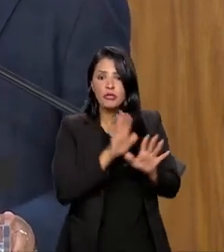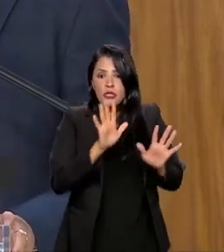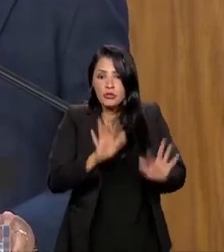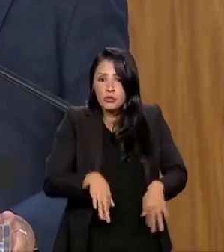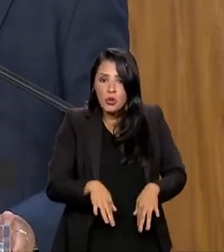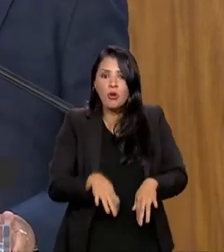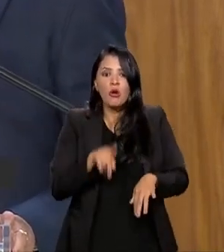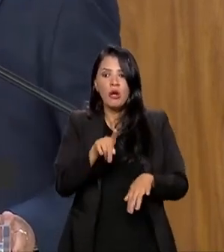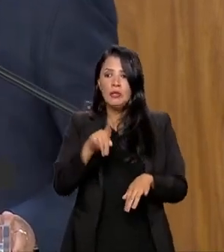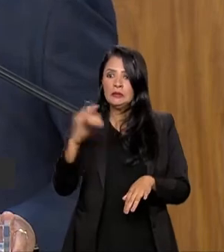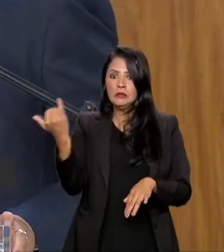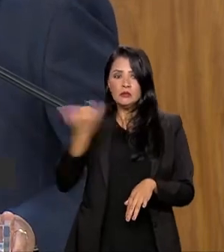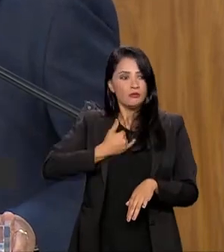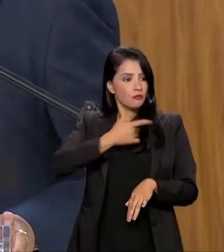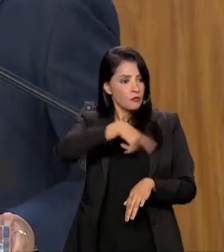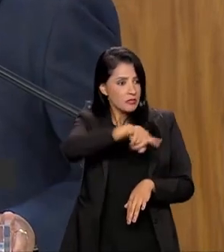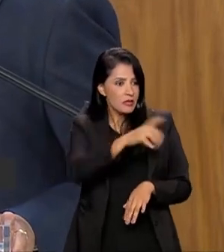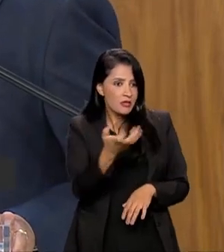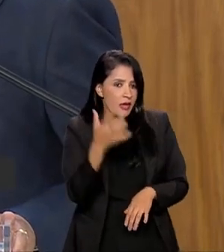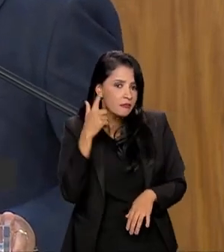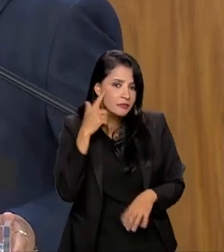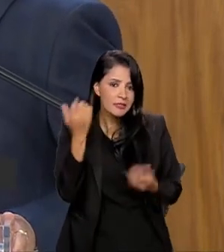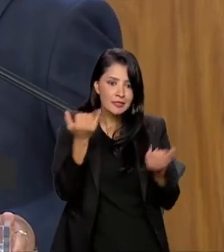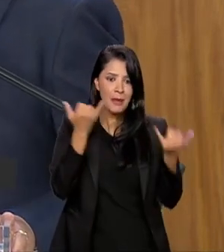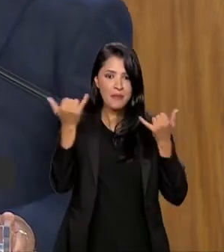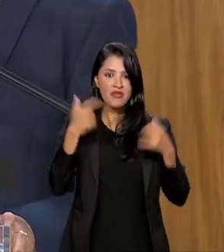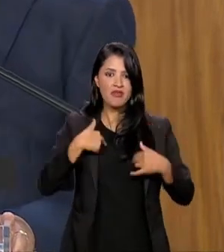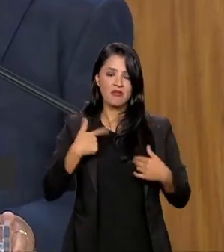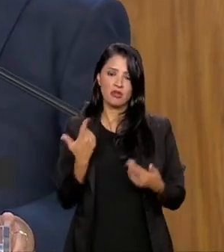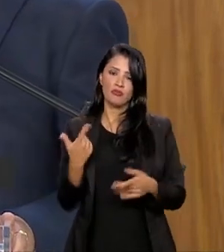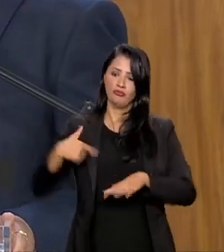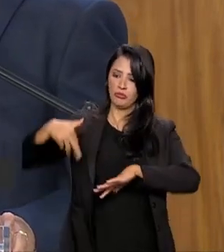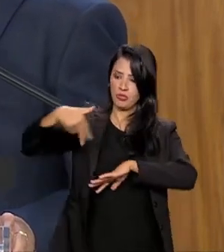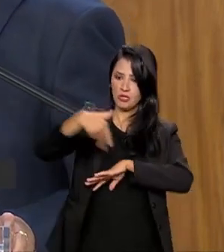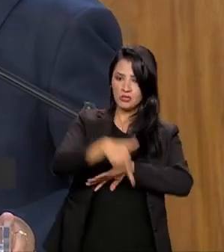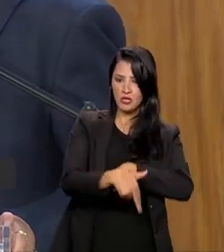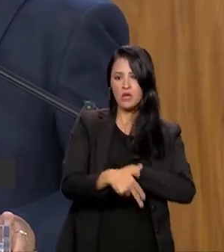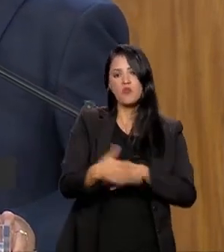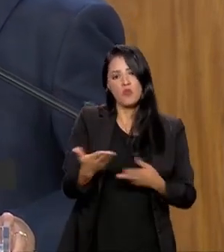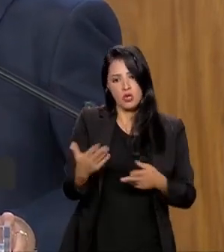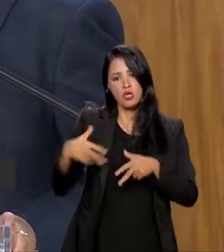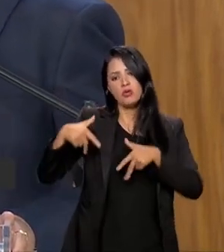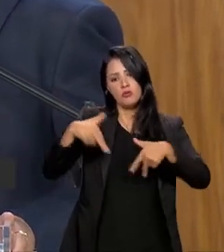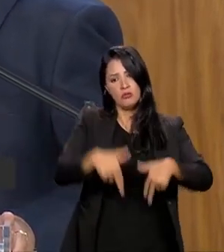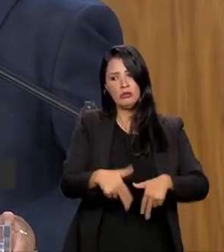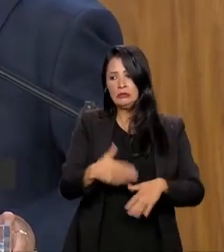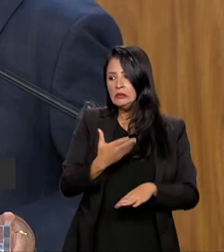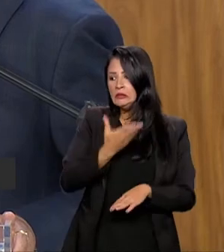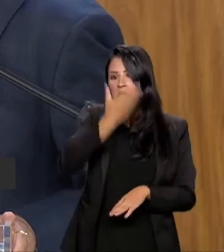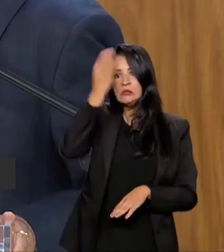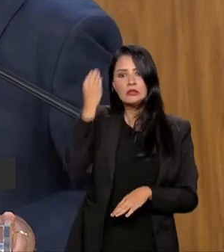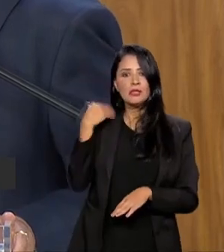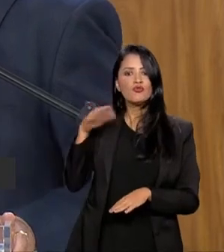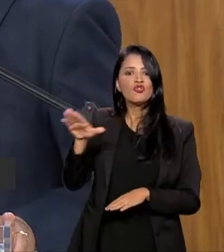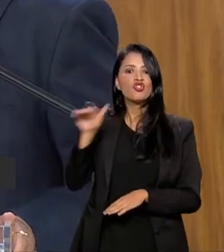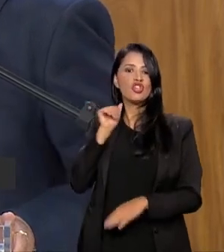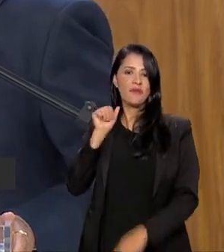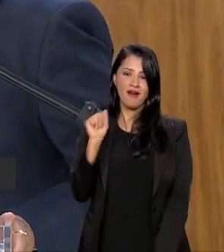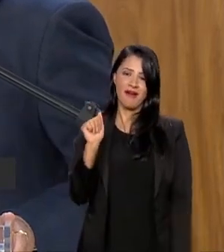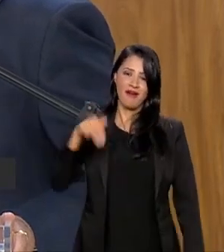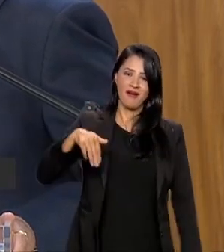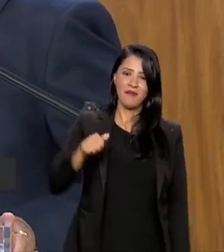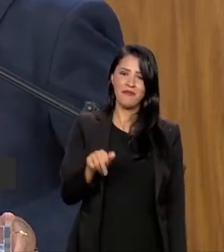assessoria comunicou que vocês gostariam de ouvir um posicionamento nosso. Então, nós descemos juntos e esquecemos de chamá-lo para vir para